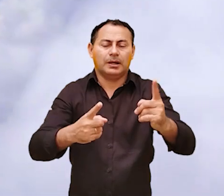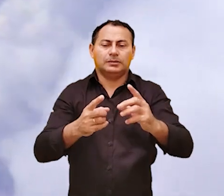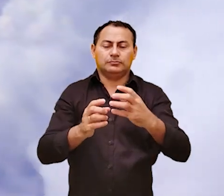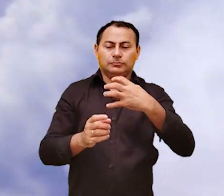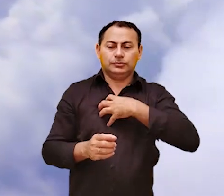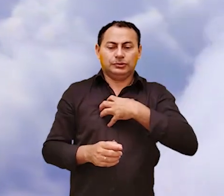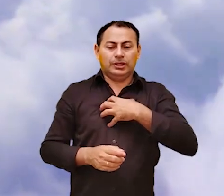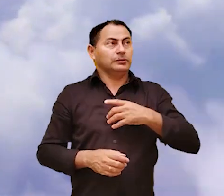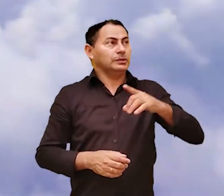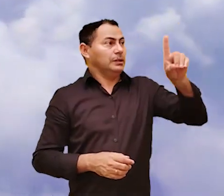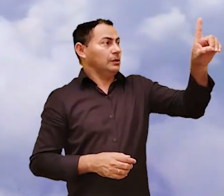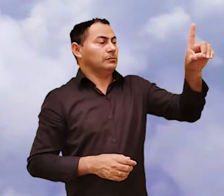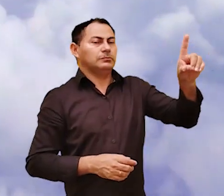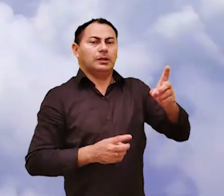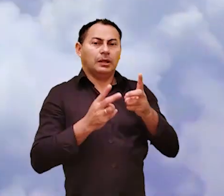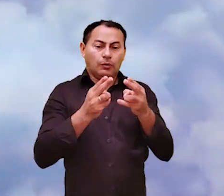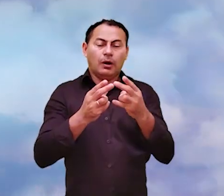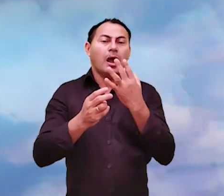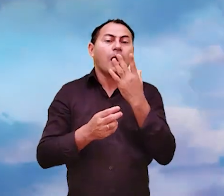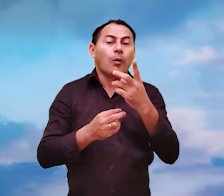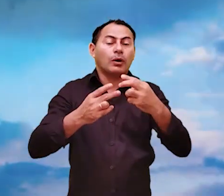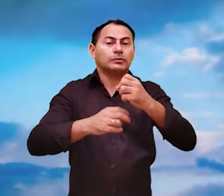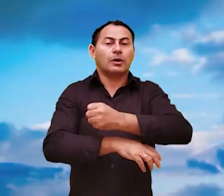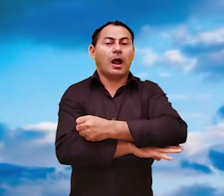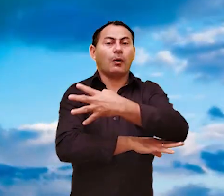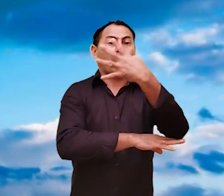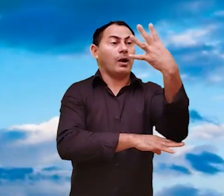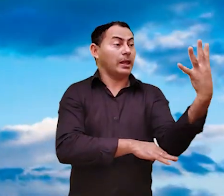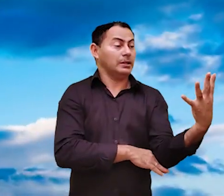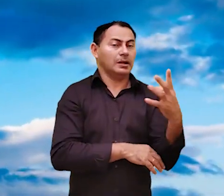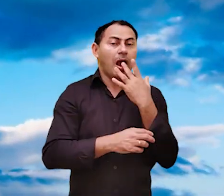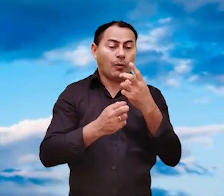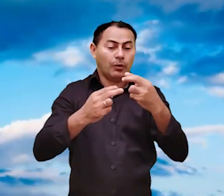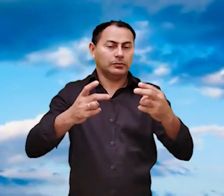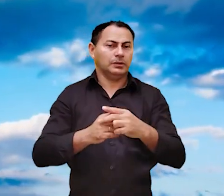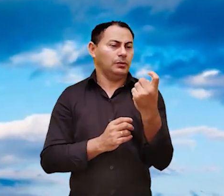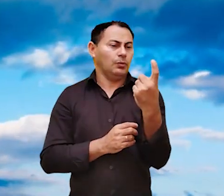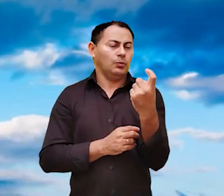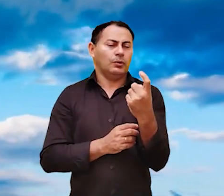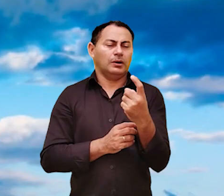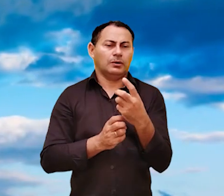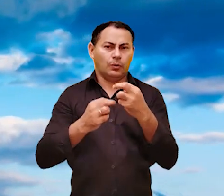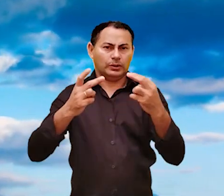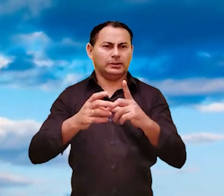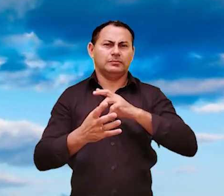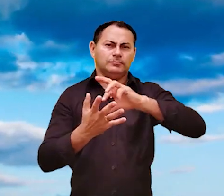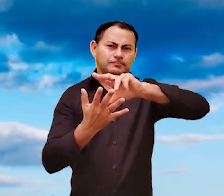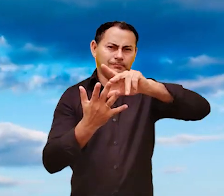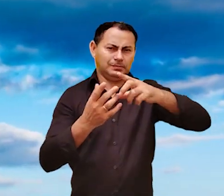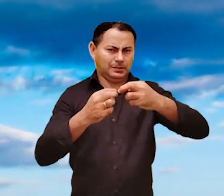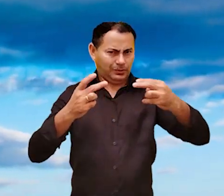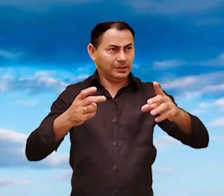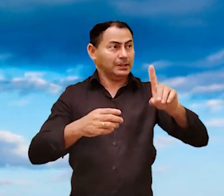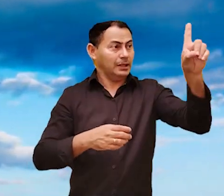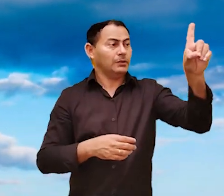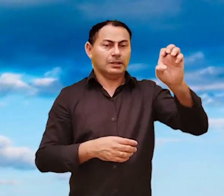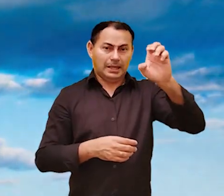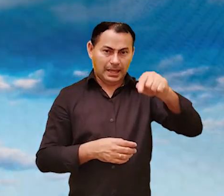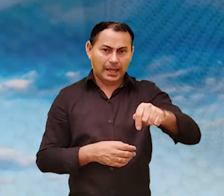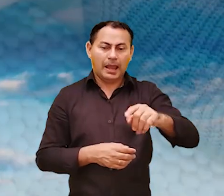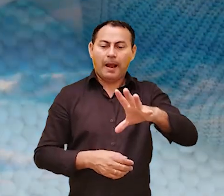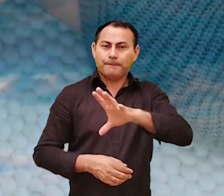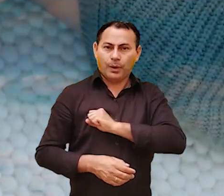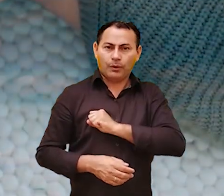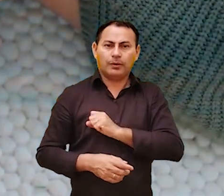abençoado. Mas o caráter de Deus é como as cores do arco-íris. Deus não possui apenas um atributo, possui vários.